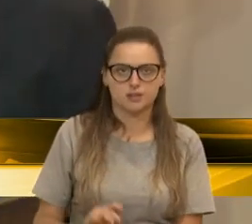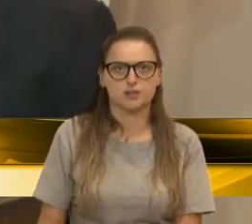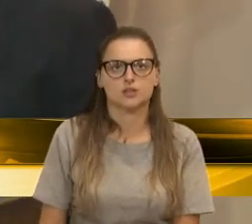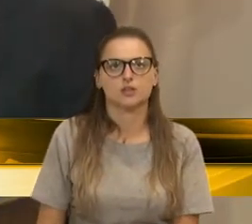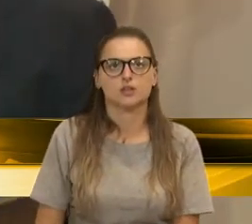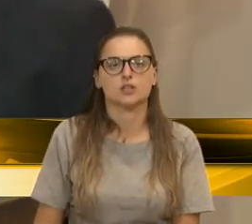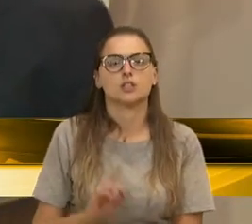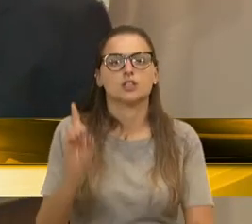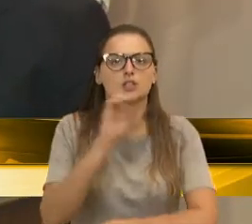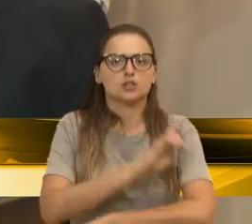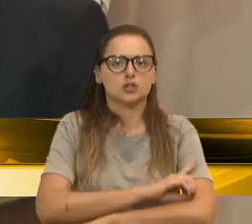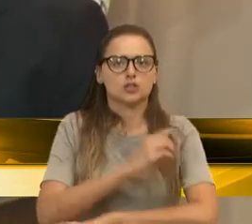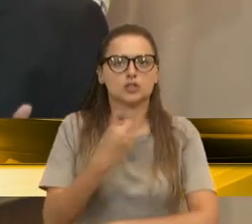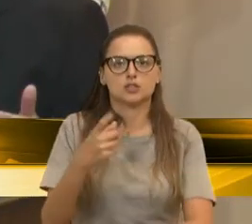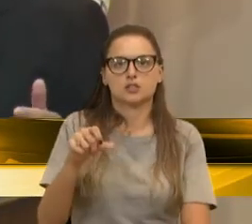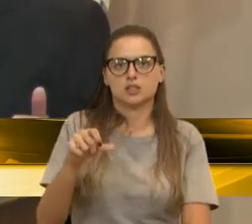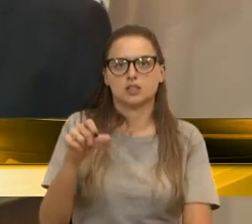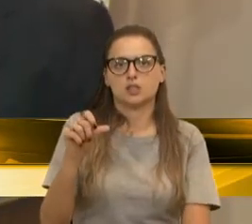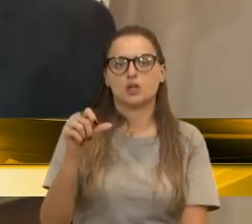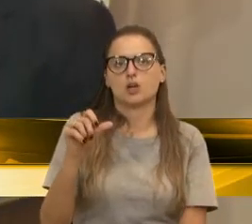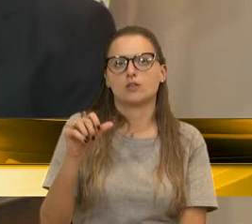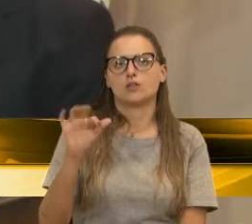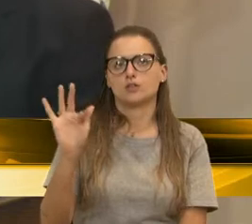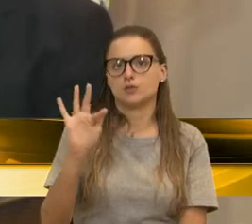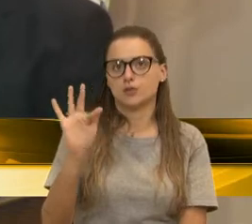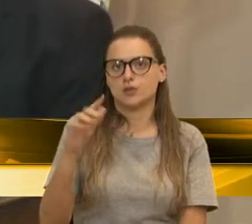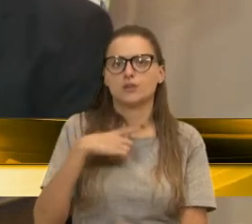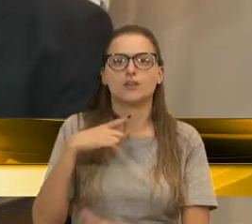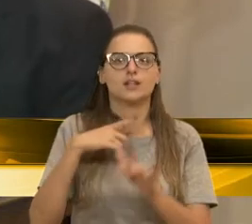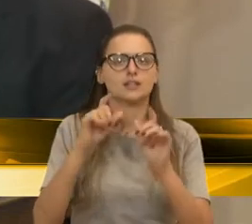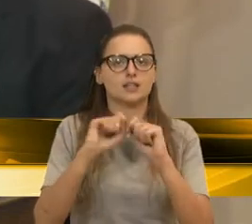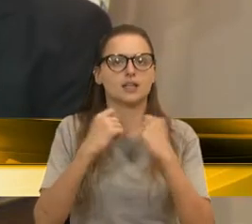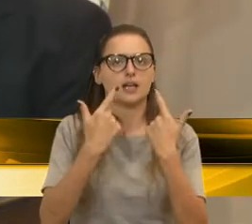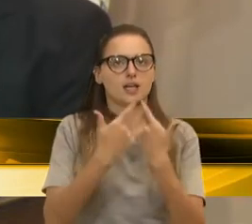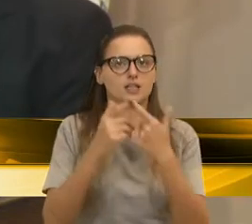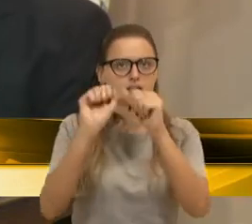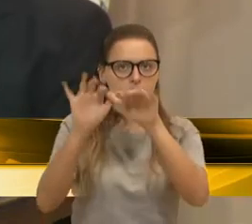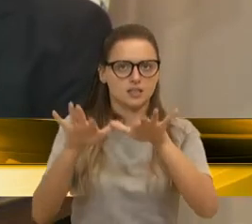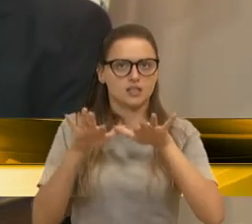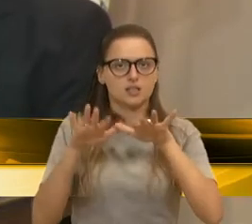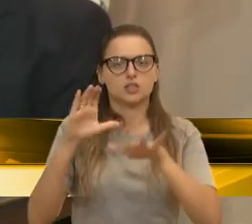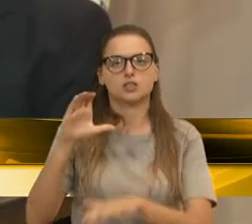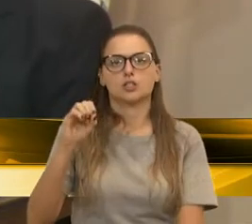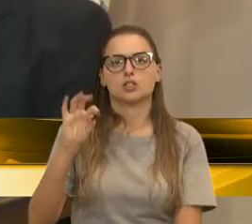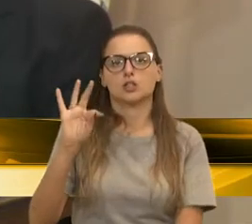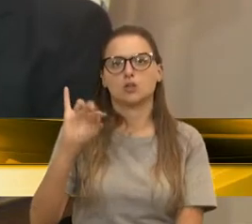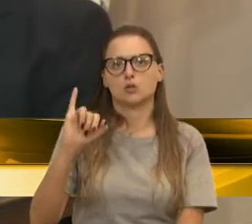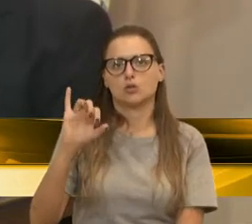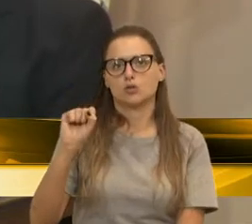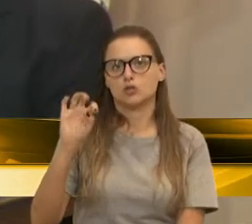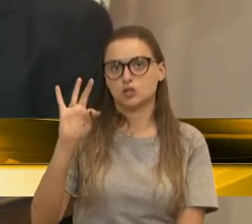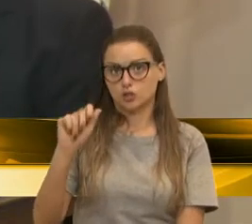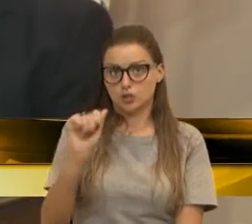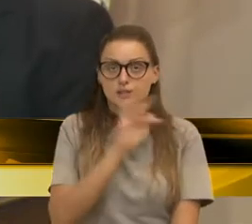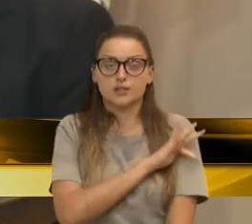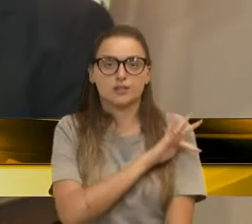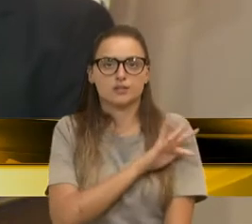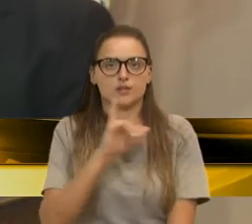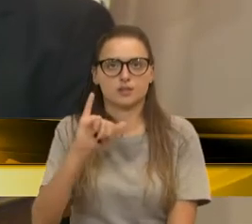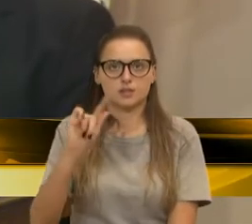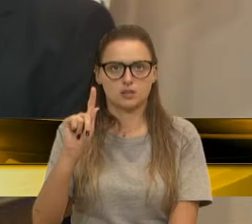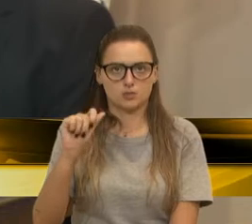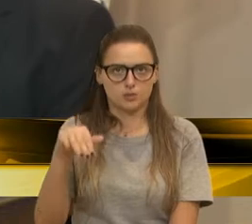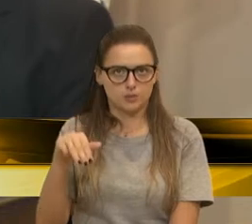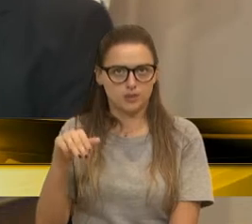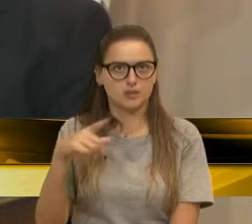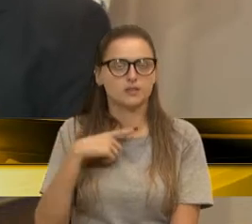no próximo dia 19 de fevereiro haverá uma assembleia de cotistas da farmácia do IPAM, uma assembleia geral,